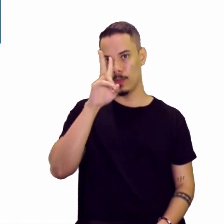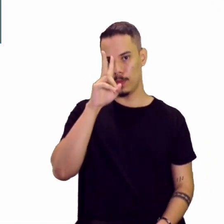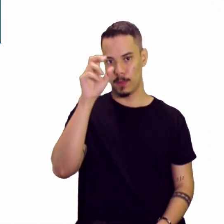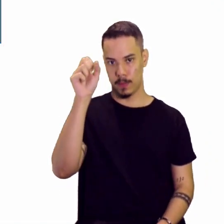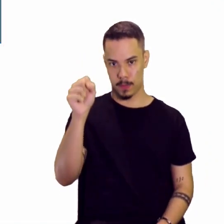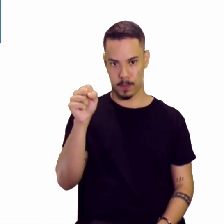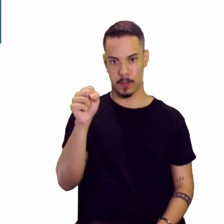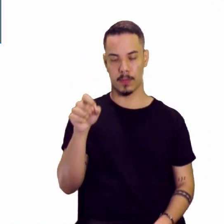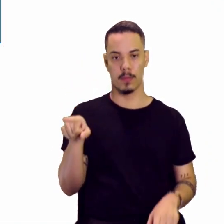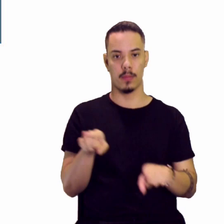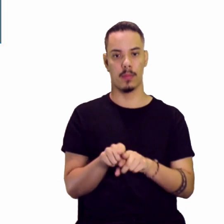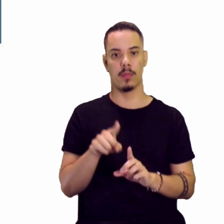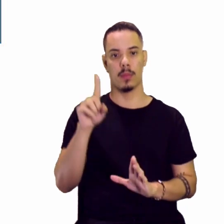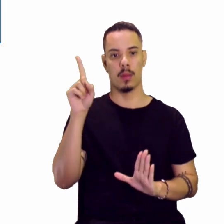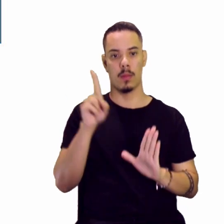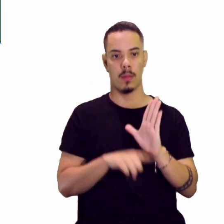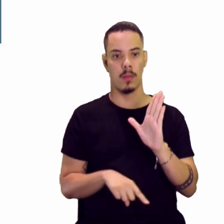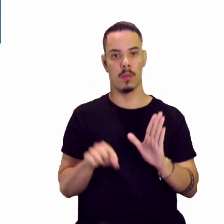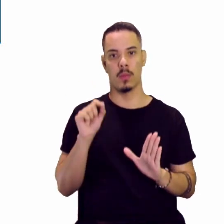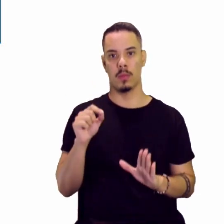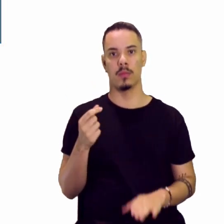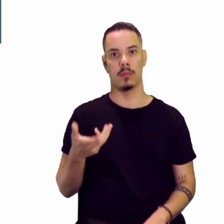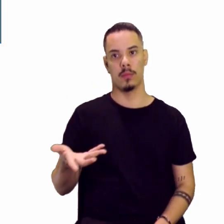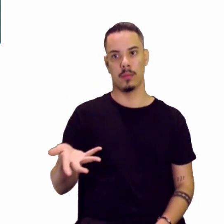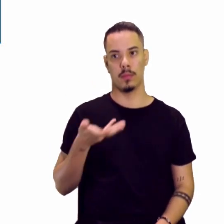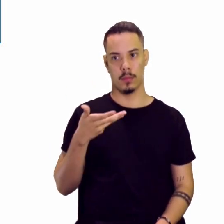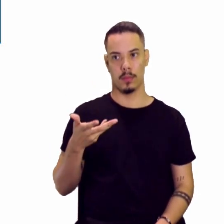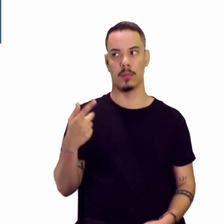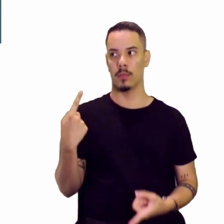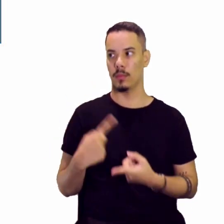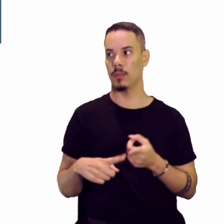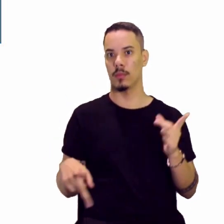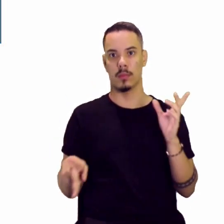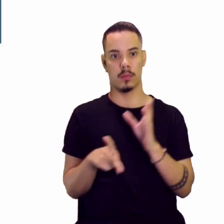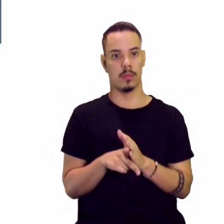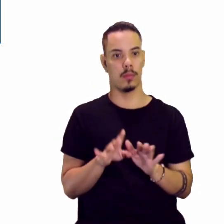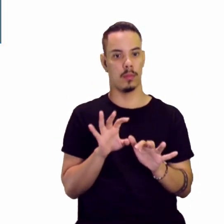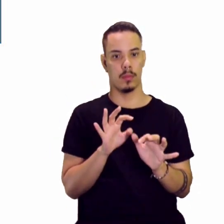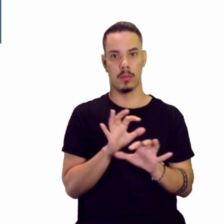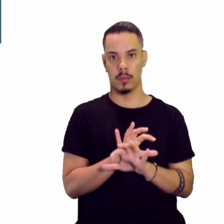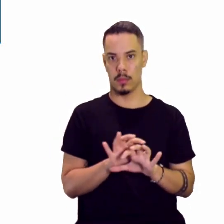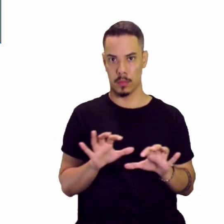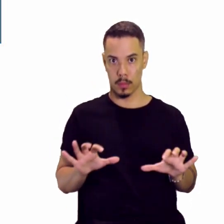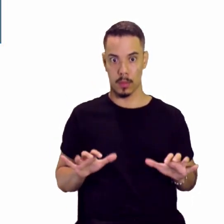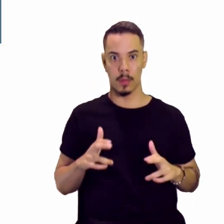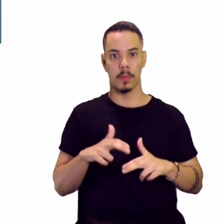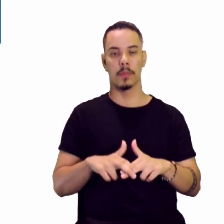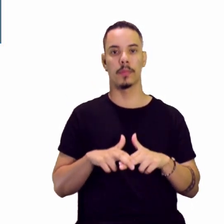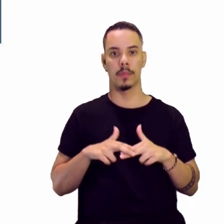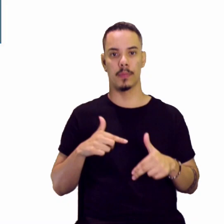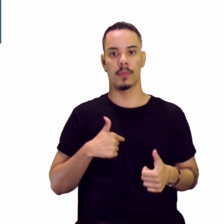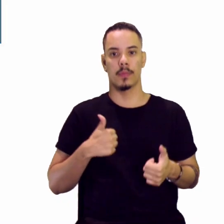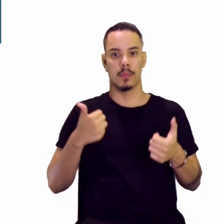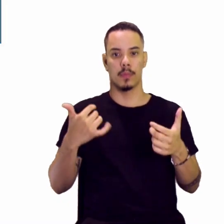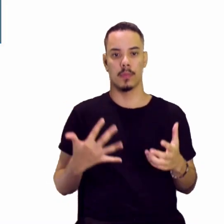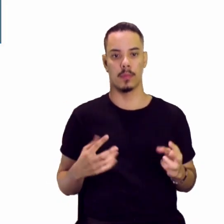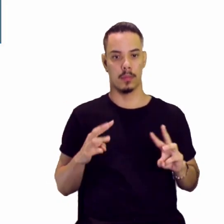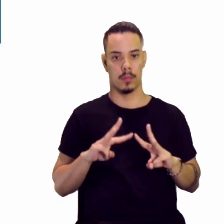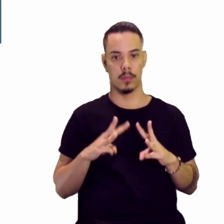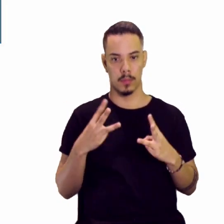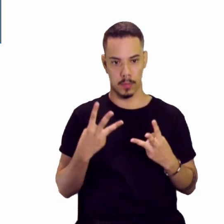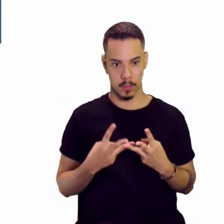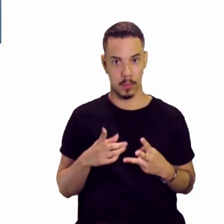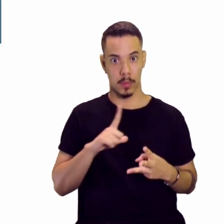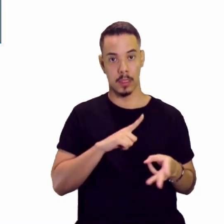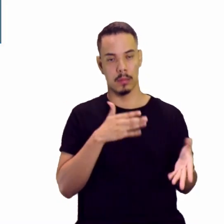força, menor vai ser essa aceleração. Que é inversamente proporcional, né? Exatamente. É por isso que a massa é a